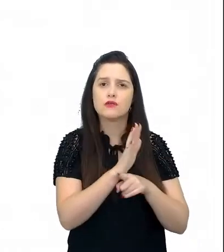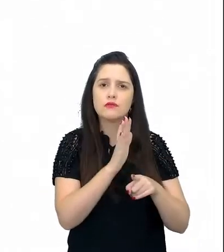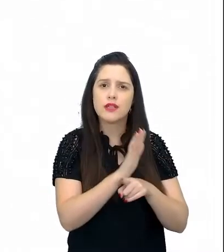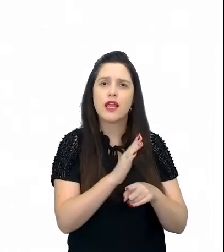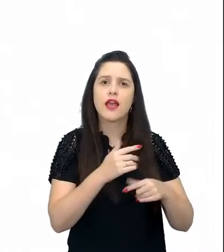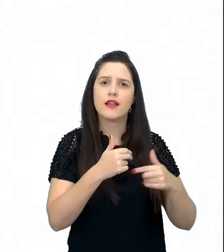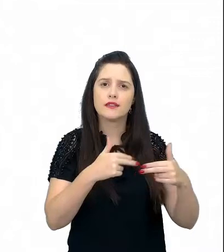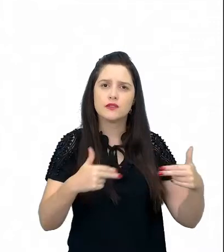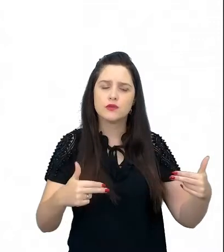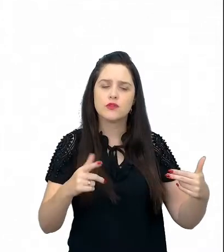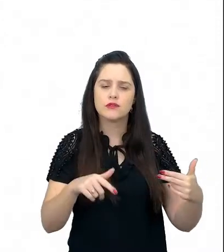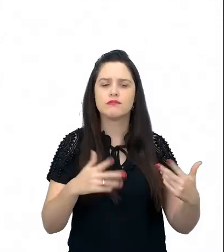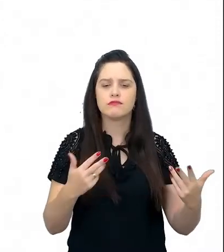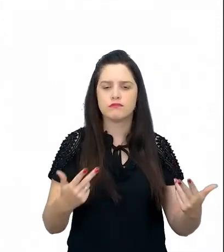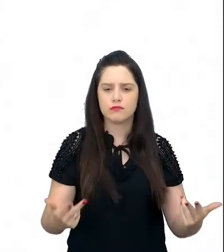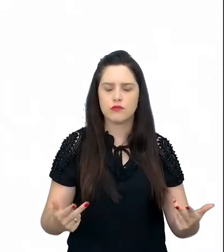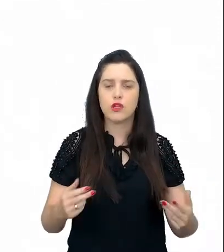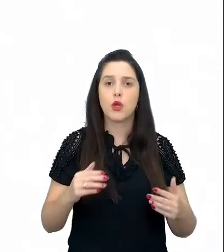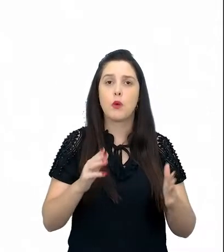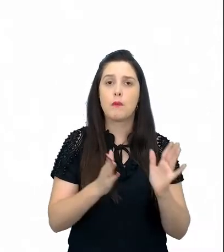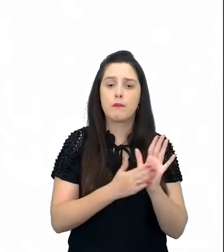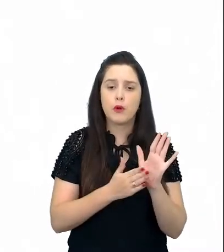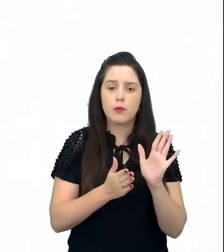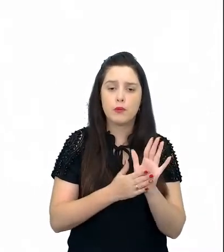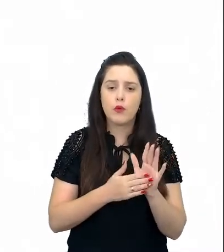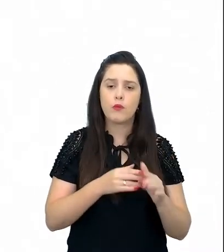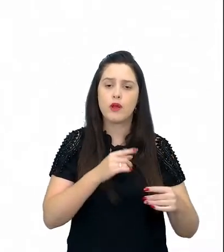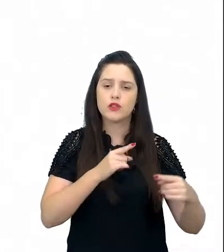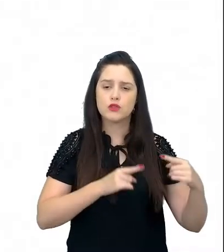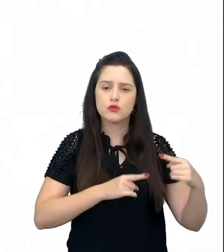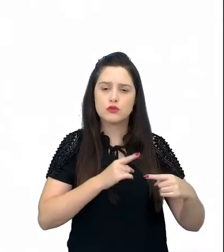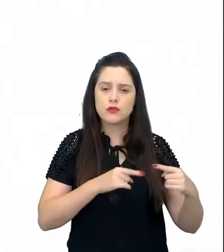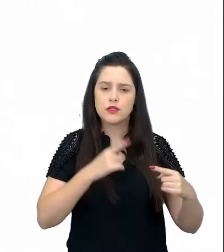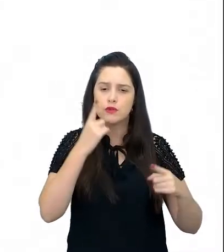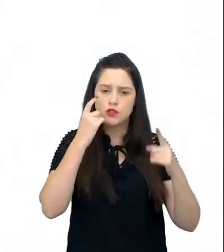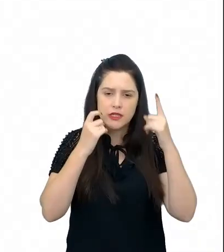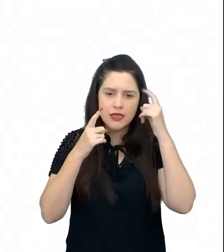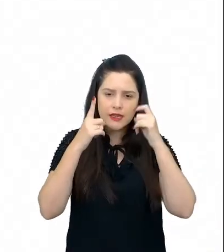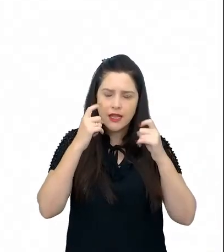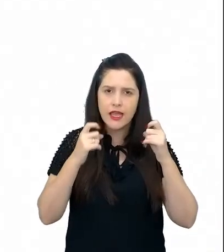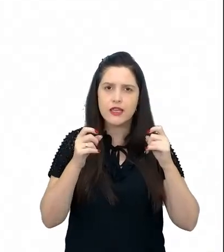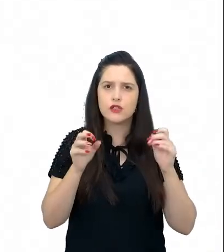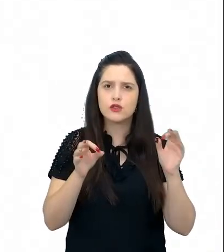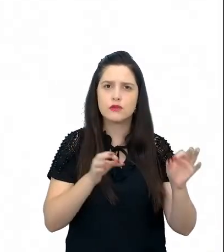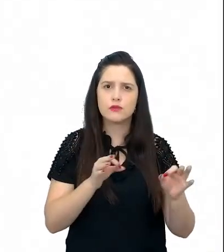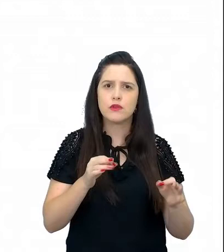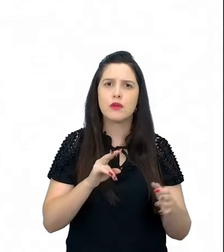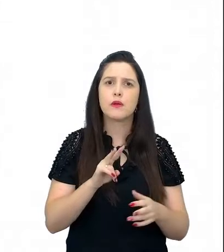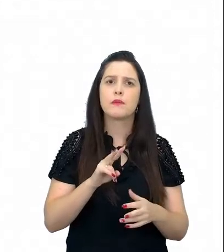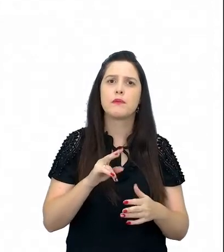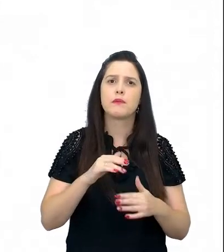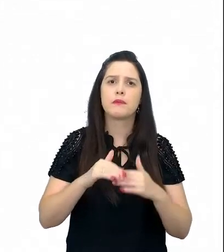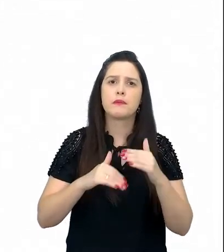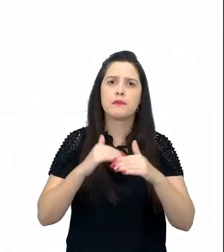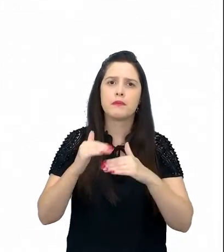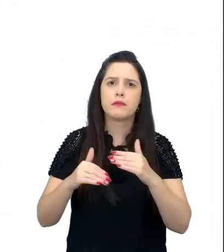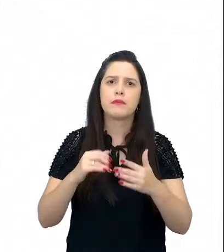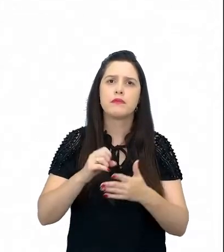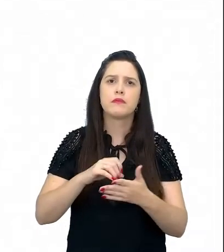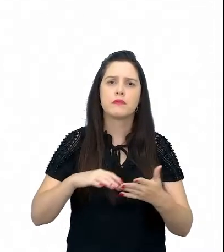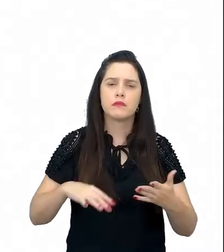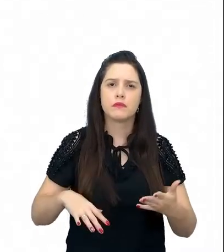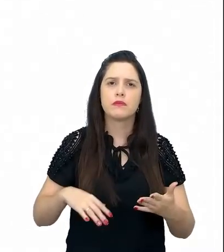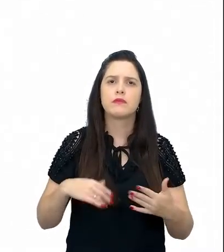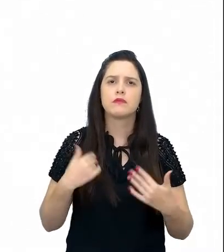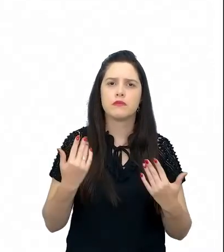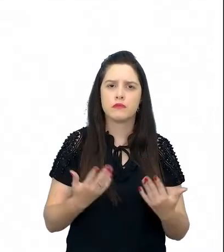significado de proporcionalidade. Promova uma discussão utilizando essa atividade e outros exemplos, caso ache necessário para